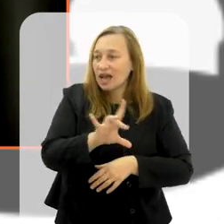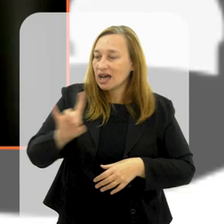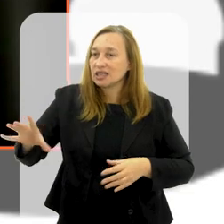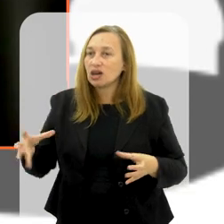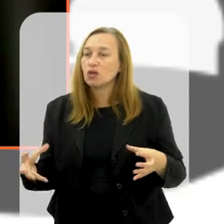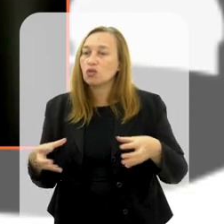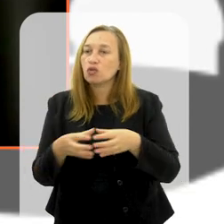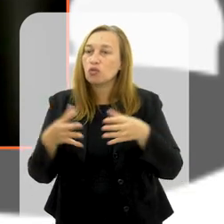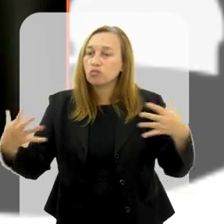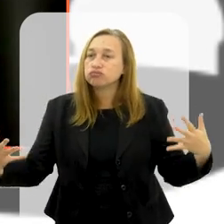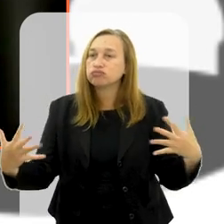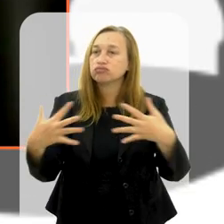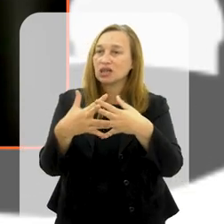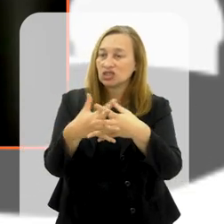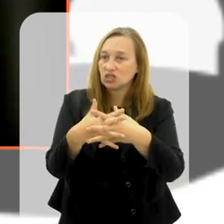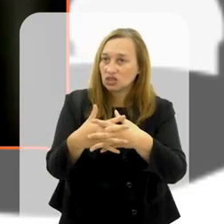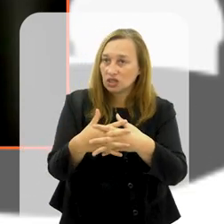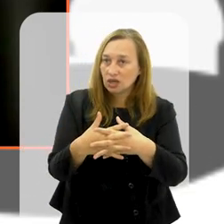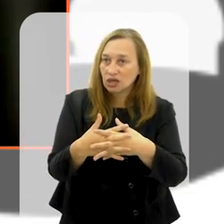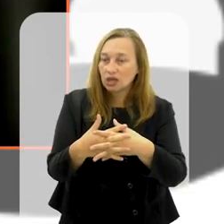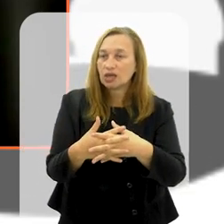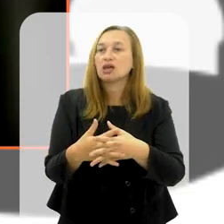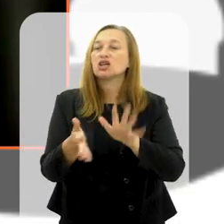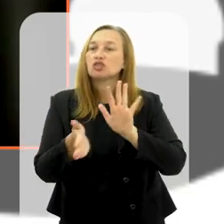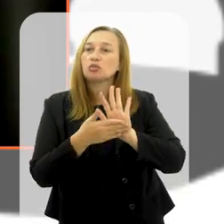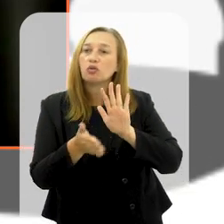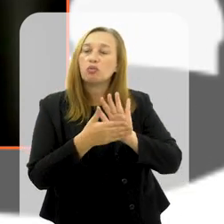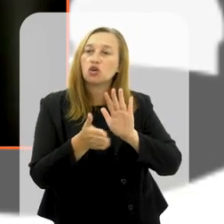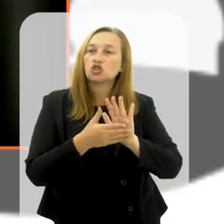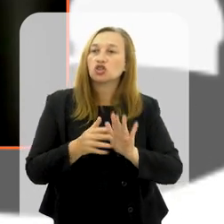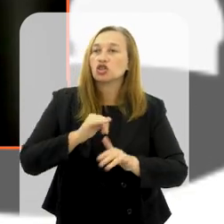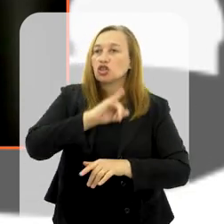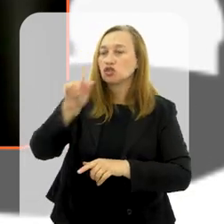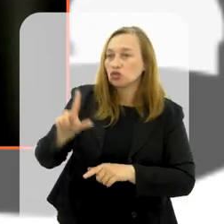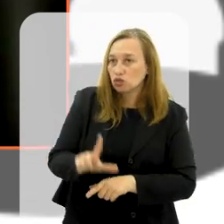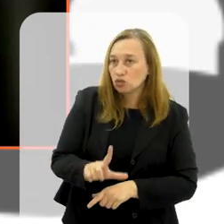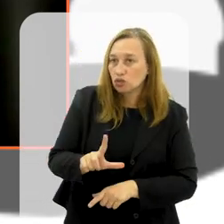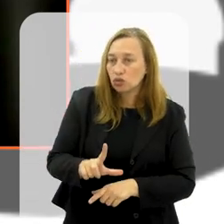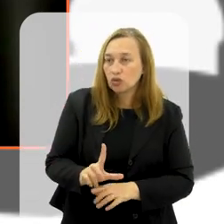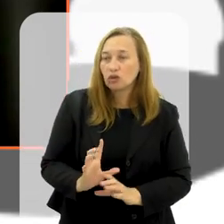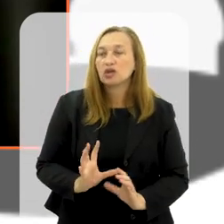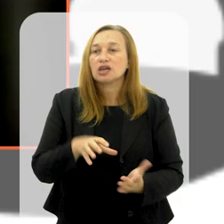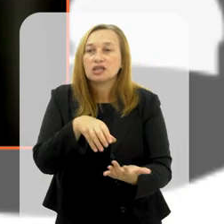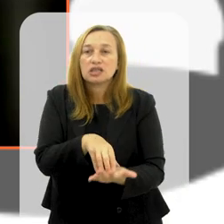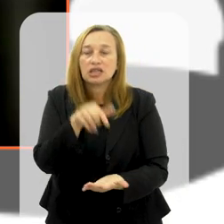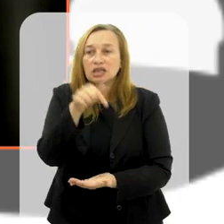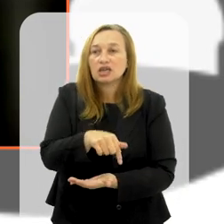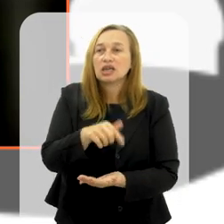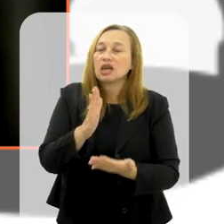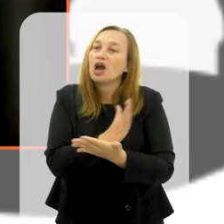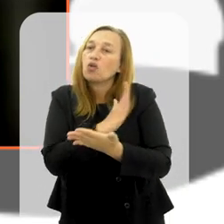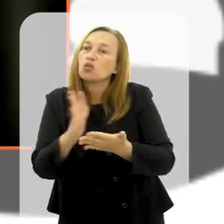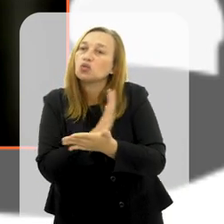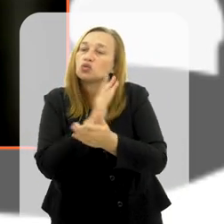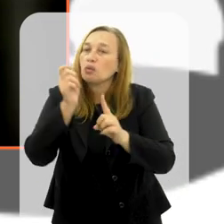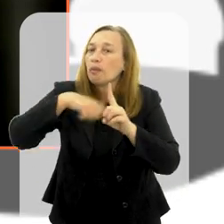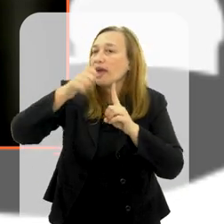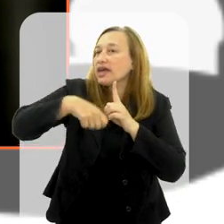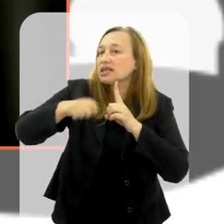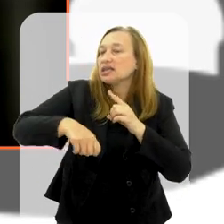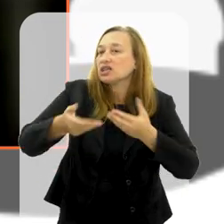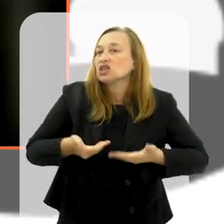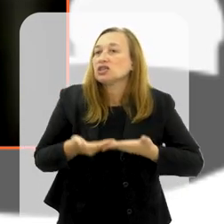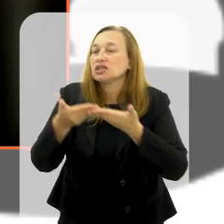para a reunião de meio termo, é assim que é chamada, que será em julho, precede a cúpula, portanto, em alguns meses. A